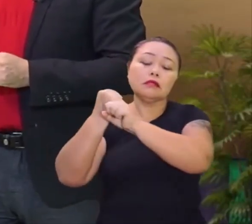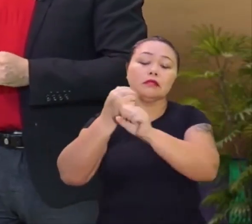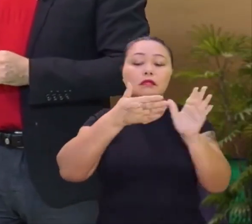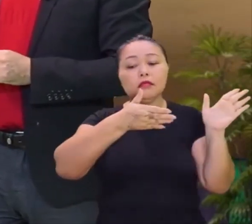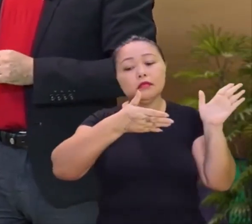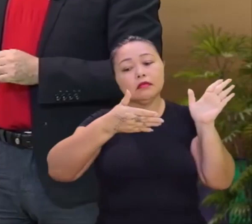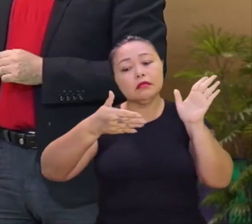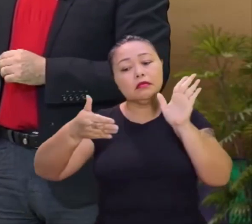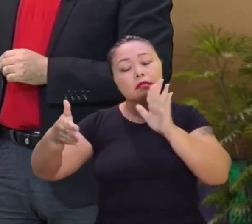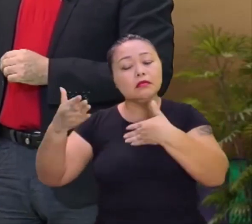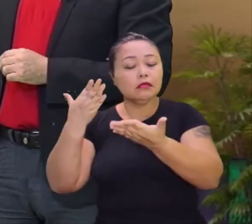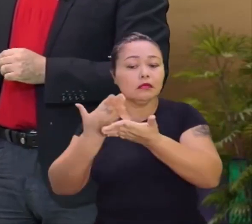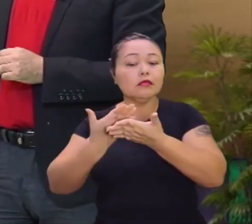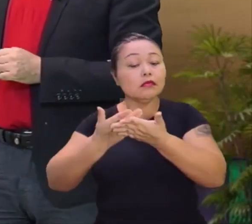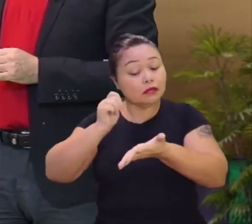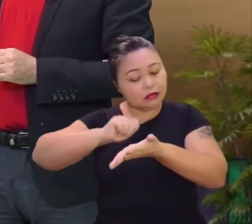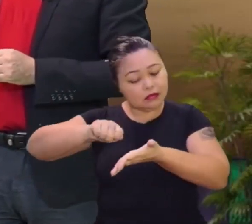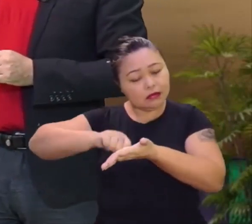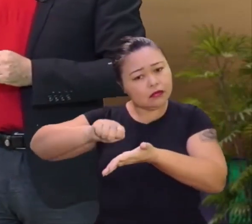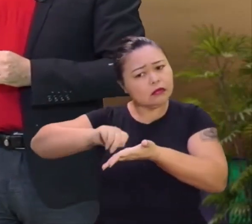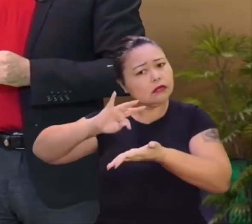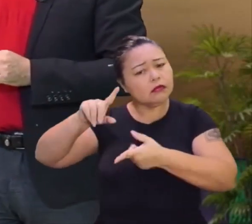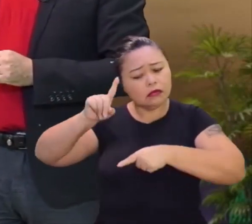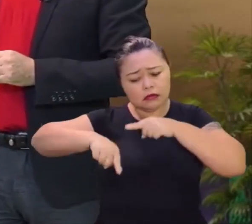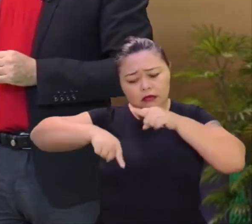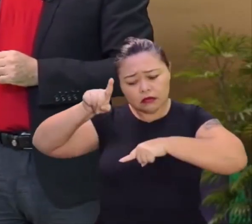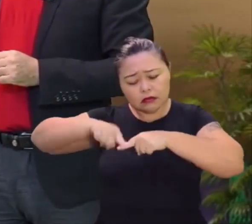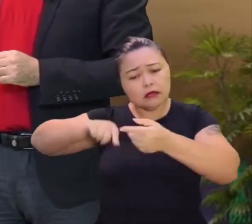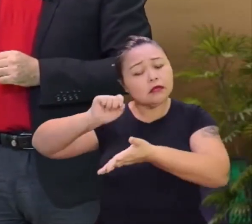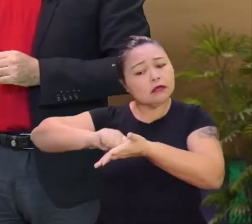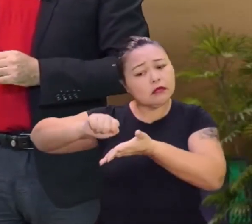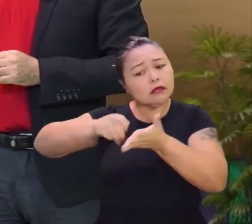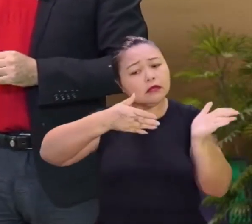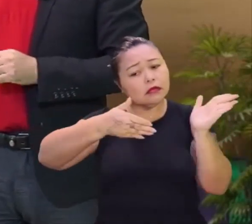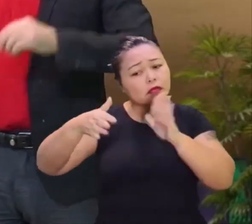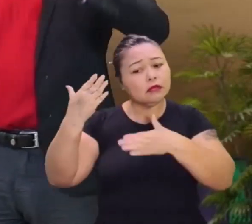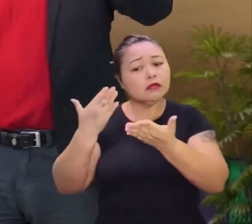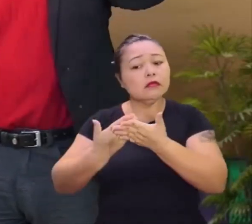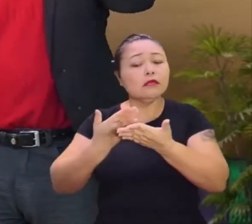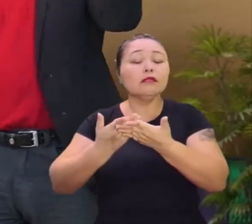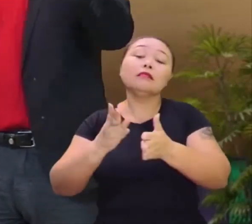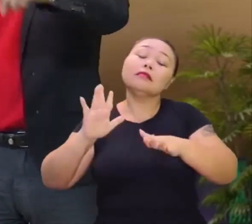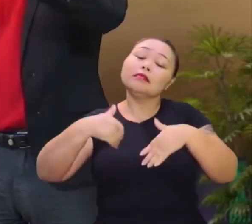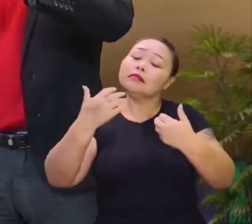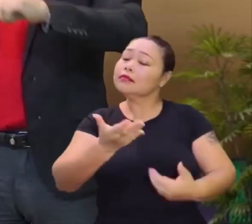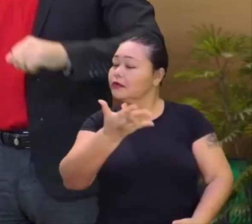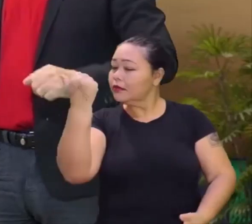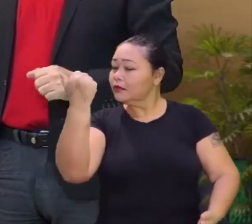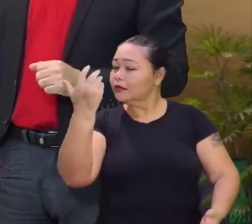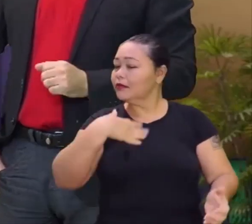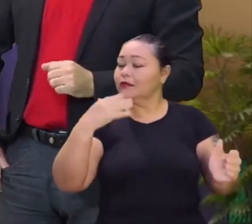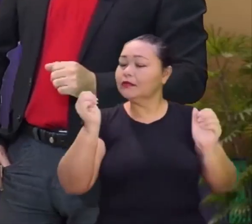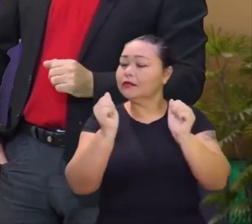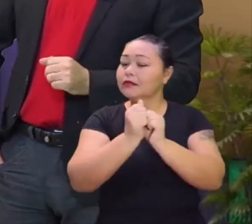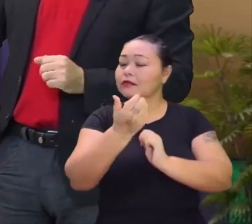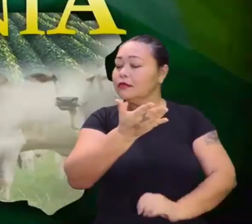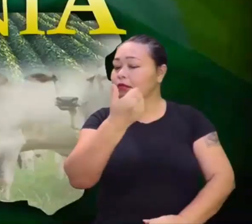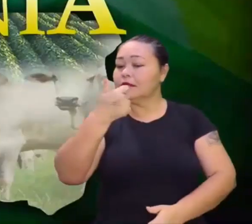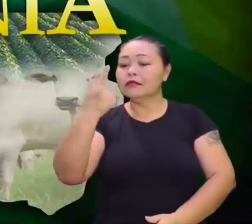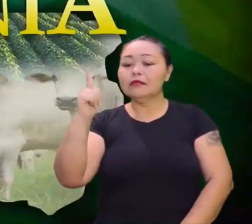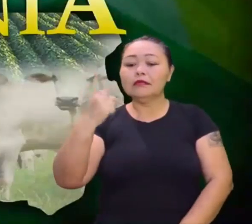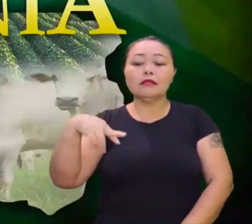as aulas. Então, escreva mesmo todo o material ministrado aí durante nossas aulas. Então, vamos junto? Vamos